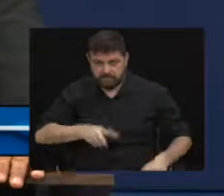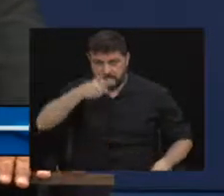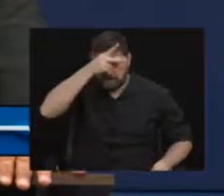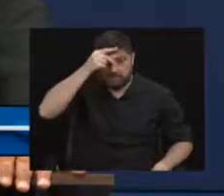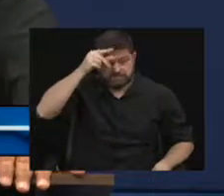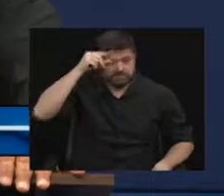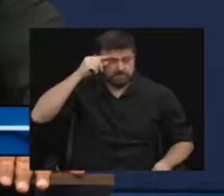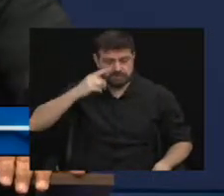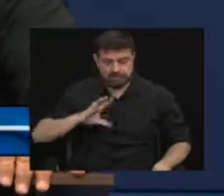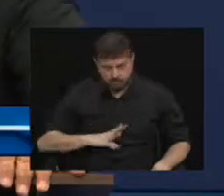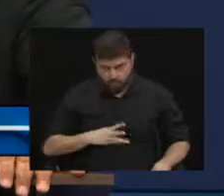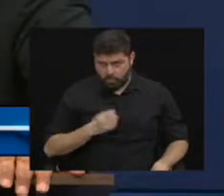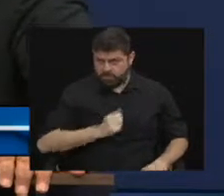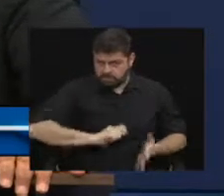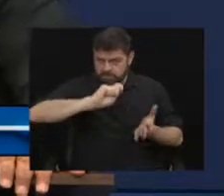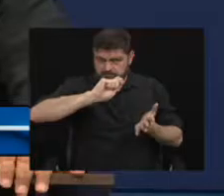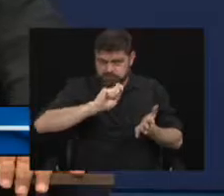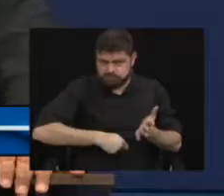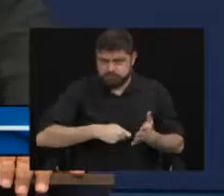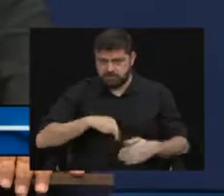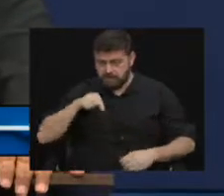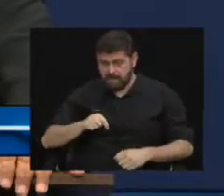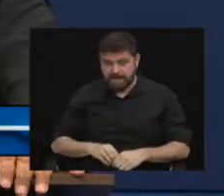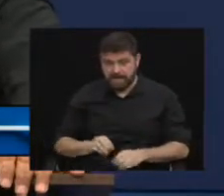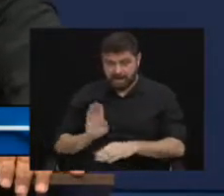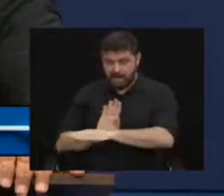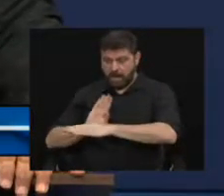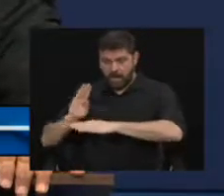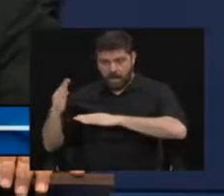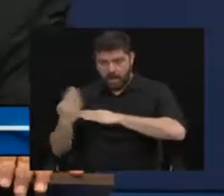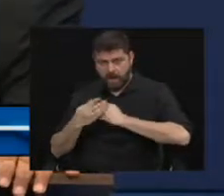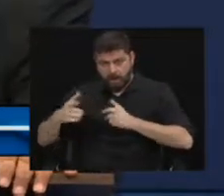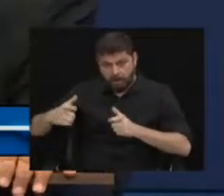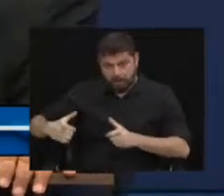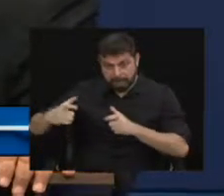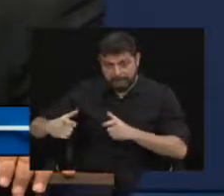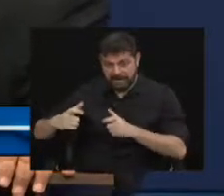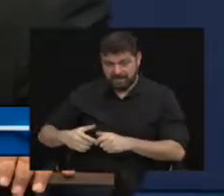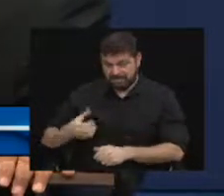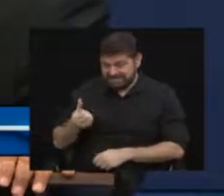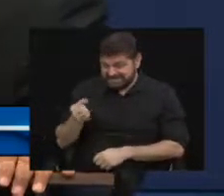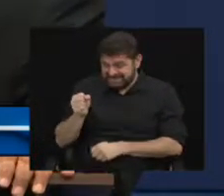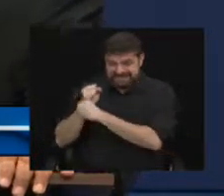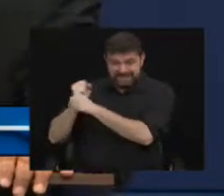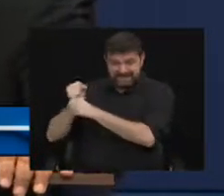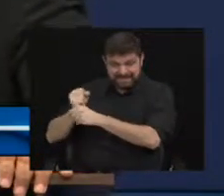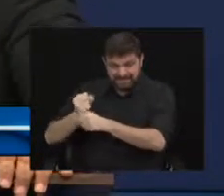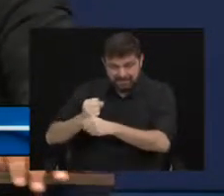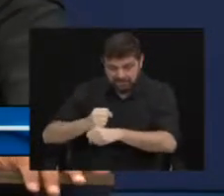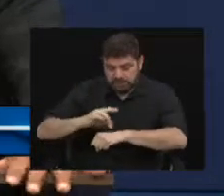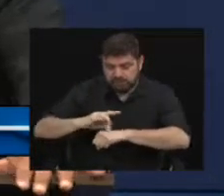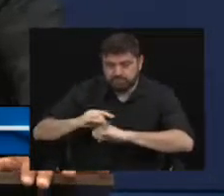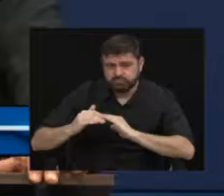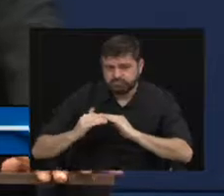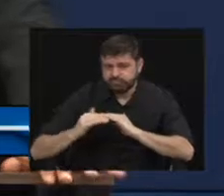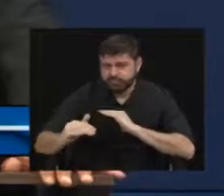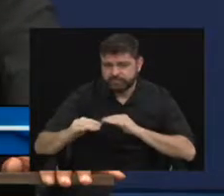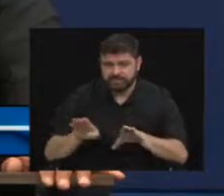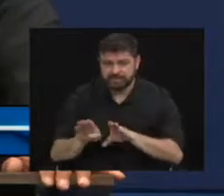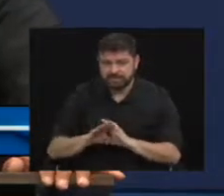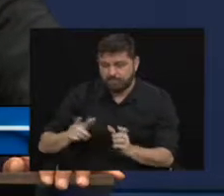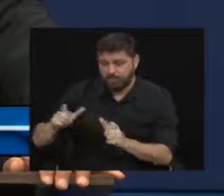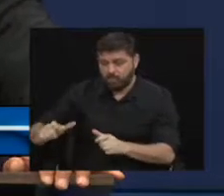fiscalização também na região deles, como o vereador Edson Ribeiro, que faz parte. Então, vereador, nós temos que continuar fazendo esse papel.